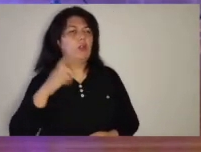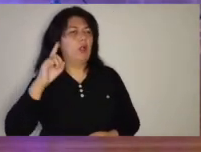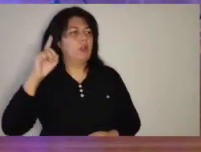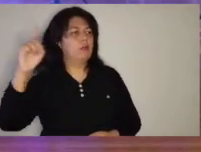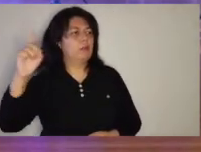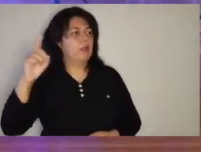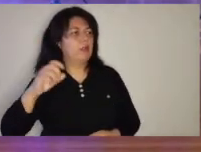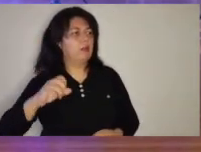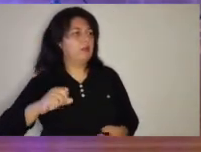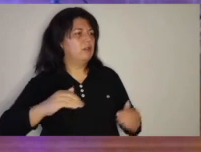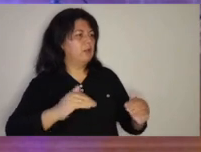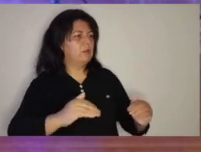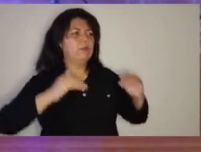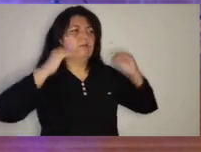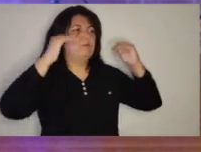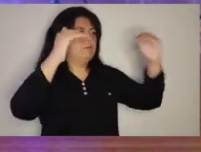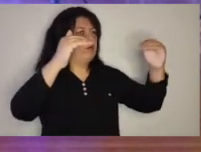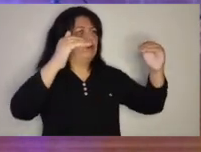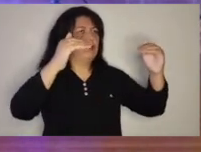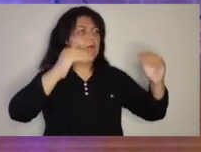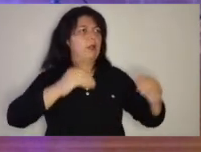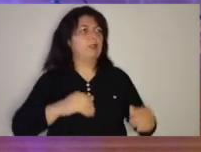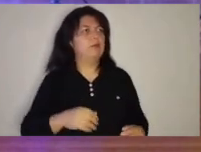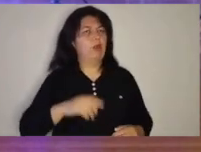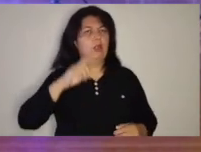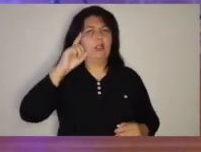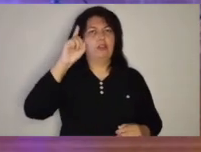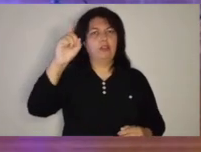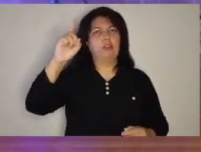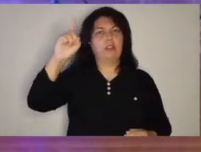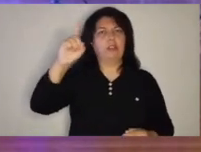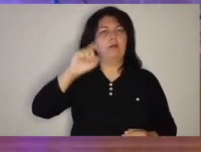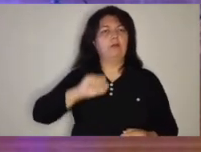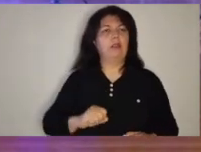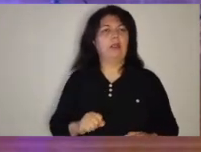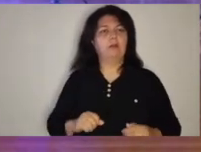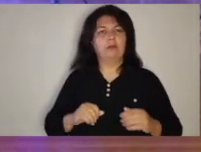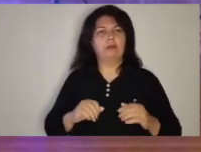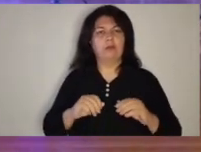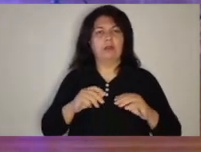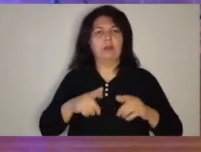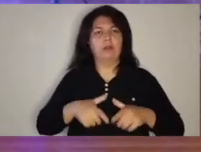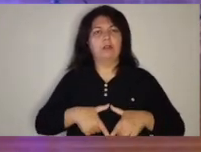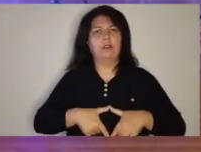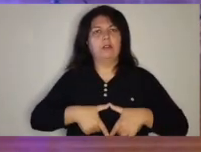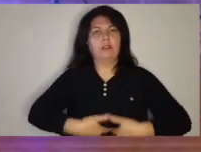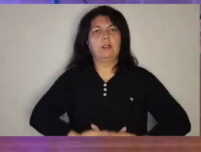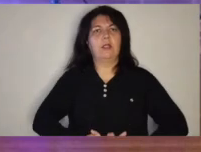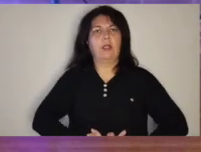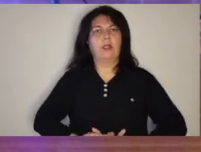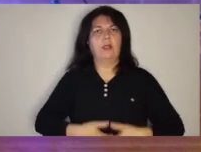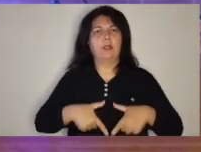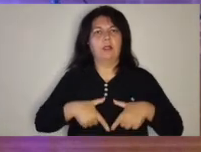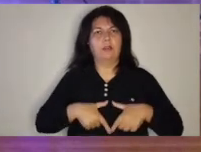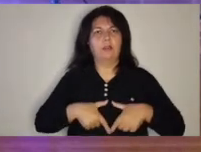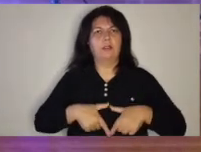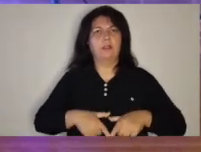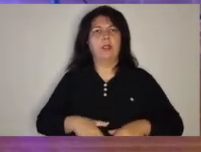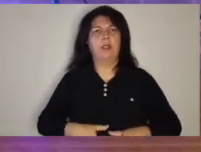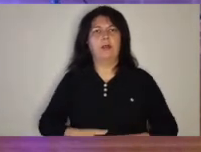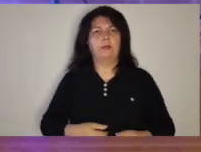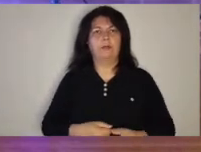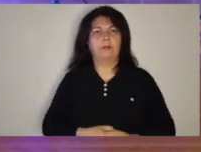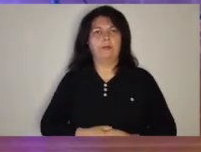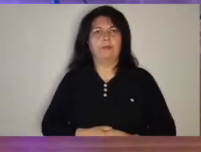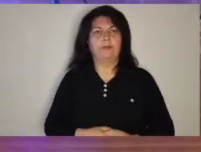Israel. Então, colocaram a arca no chão, o Deus deles ficavam num altar,